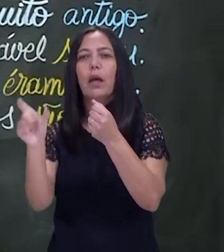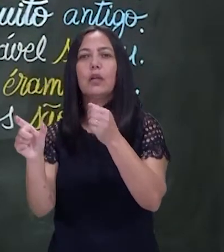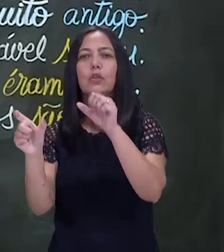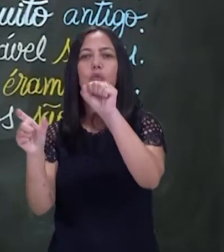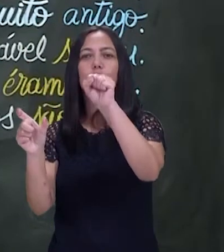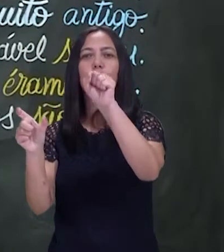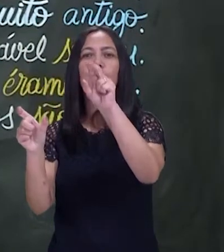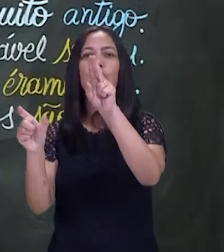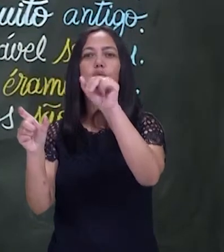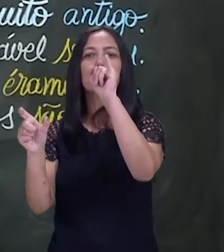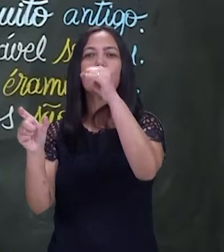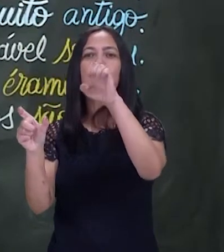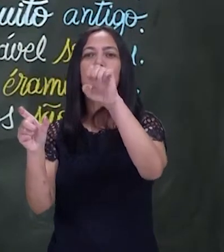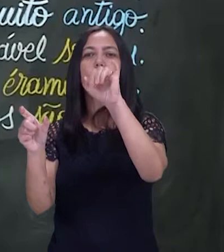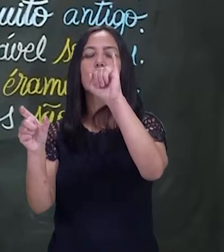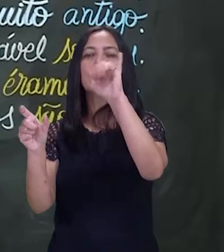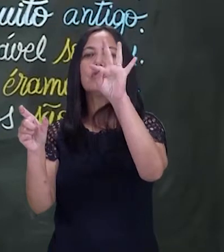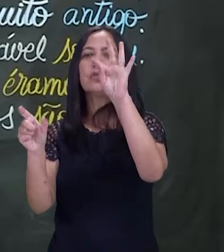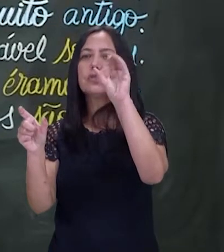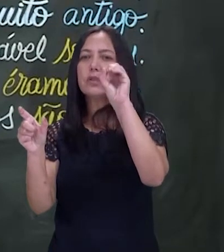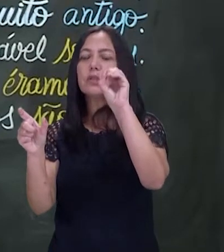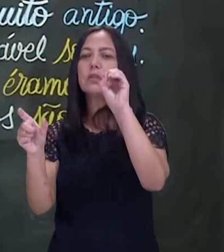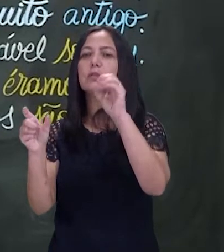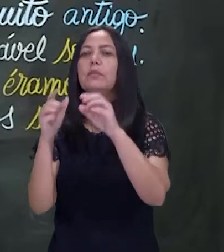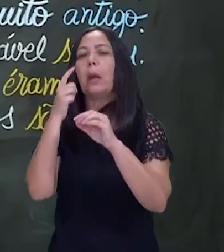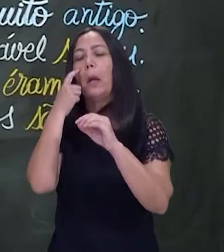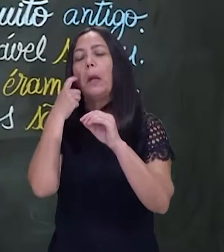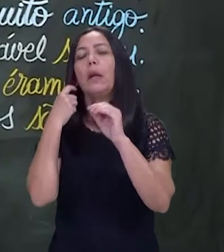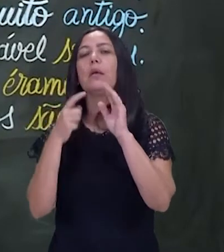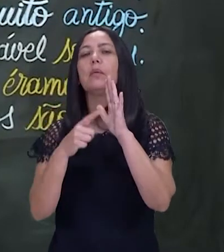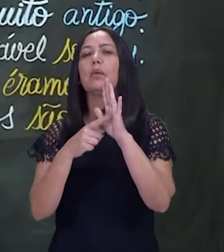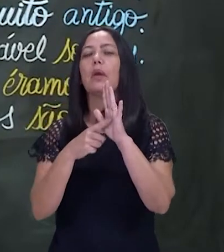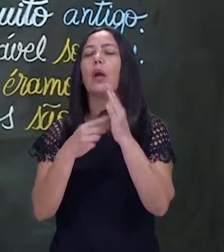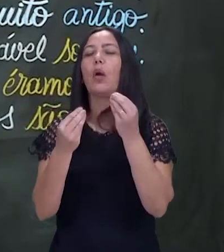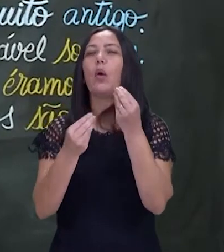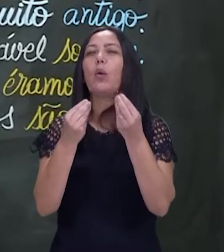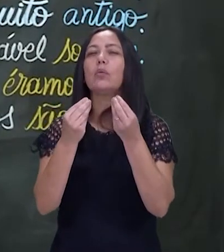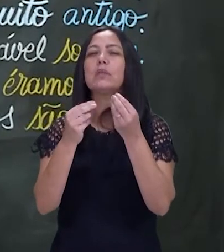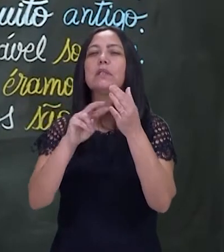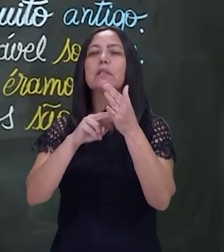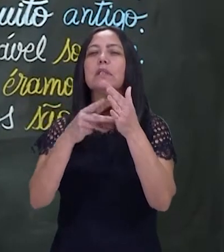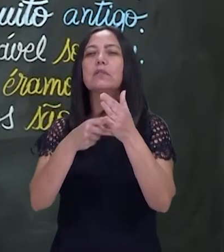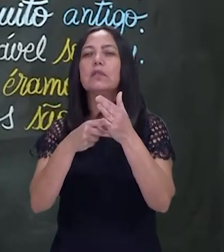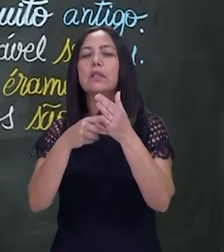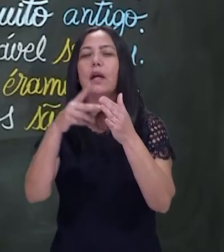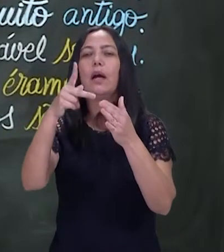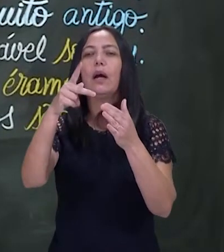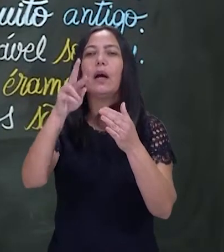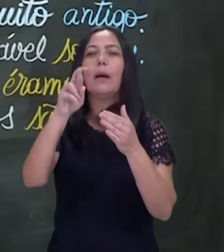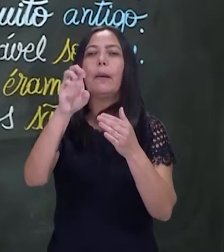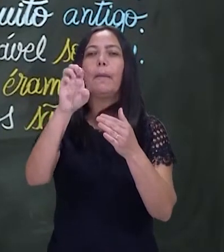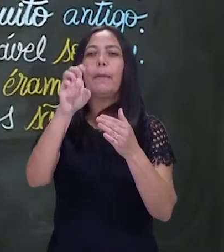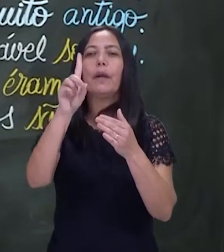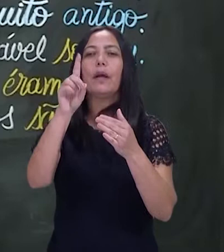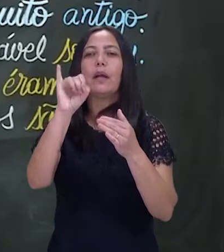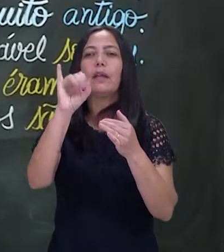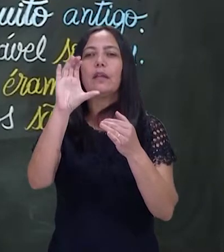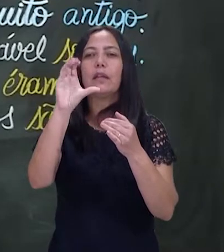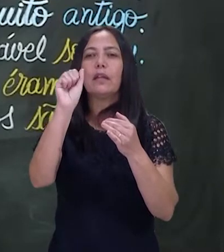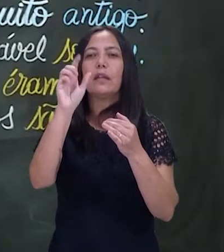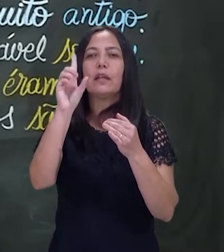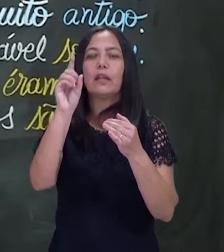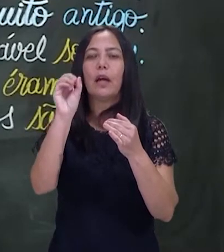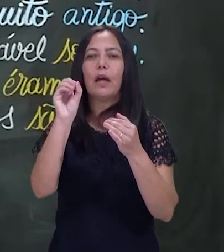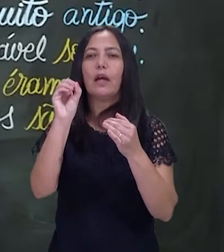elementos sintáticos importantes quando a gente faz o estudo sobre o predicado nominal. O predicado nominal é um predicado que gira